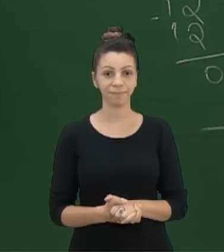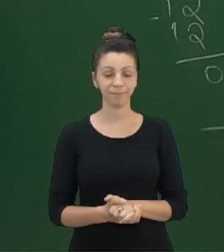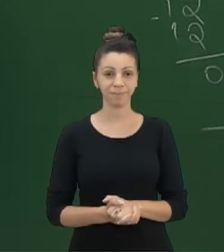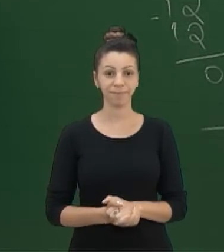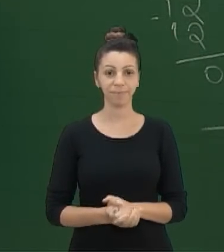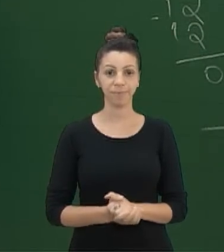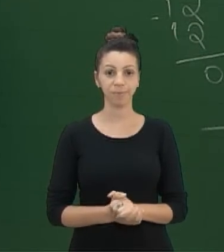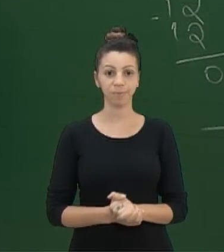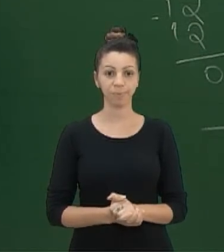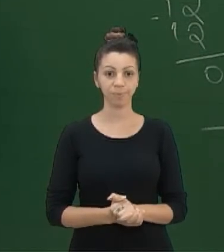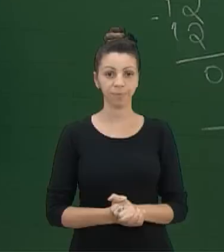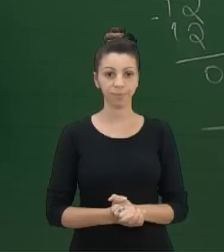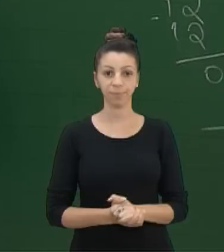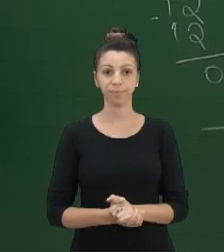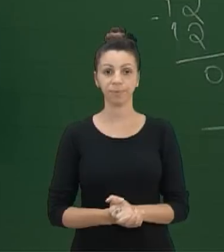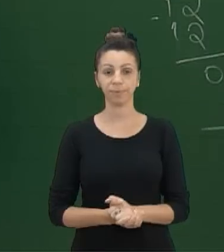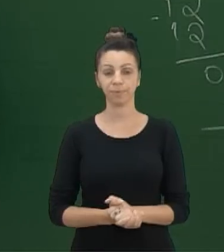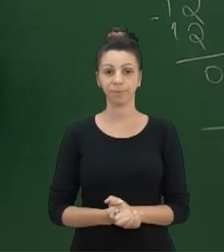alqueires.